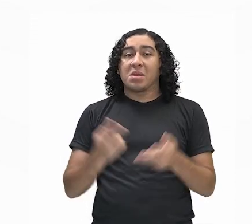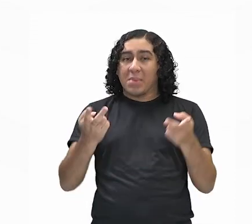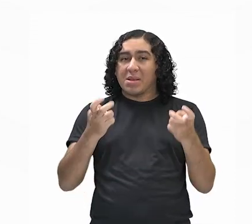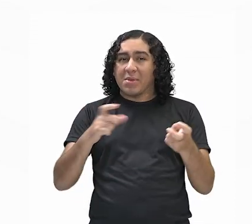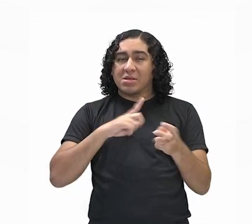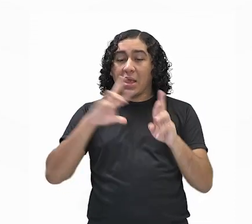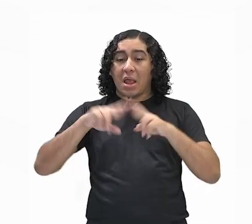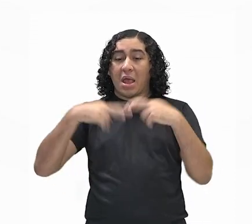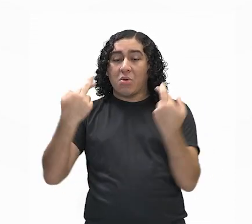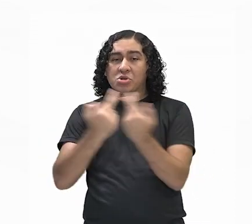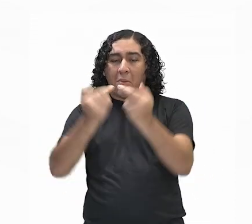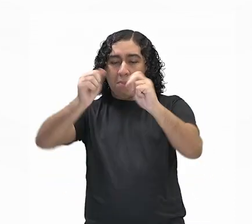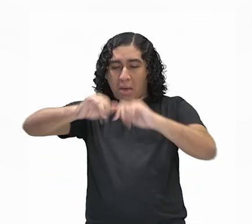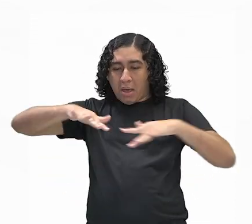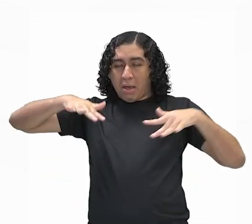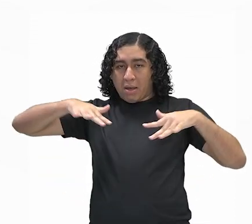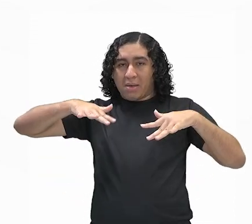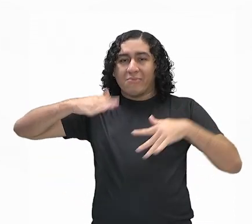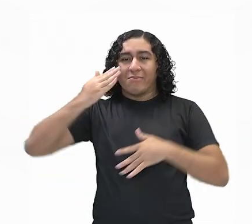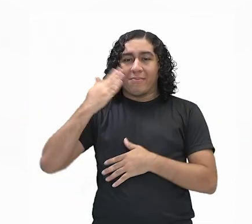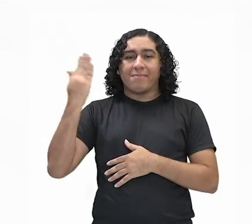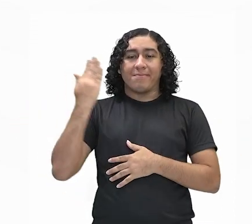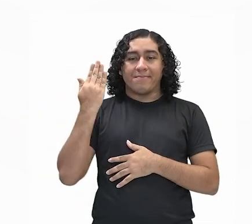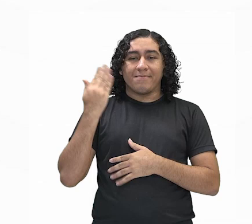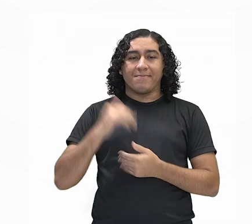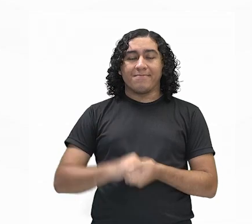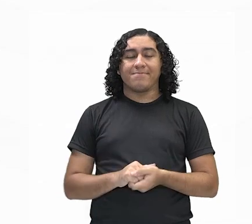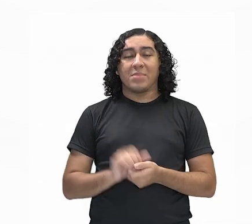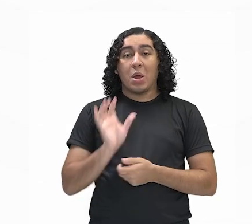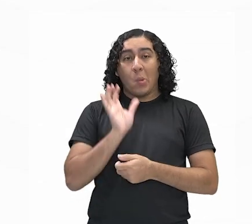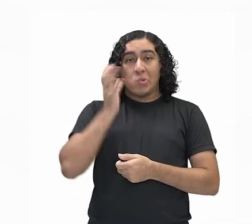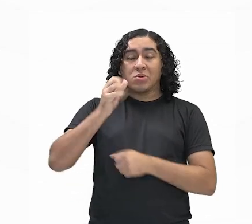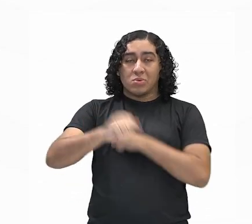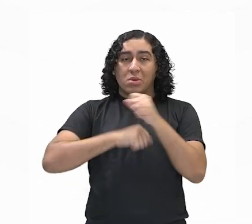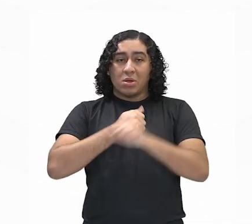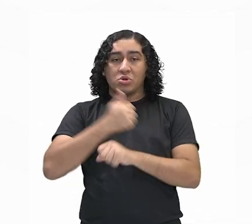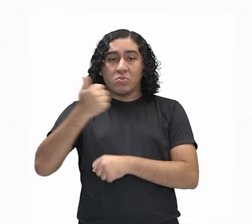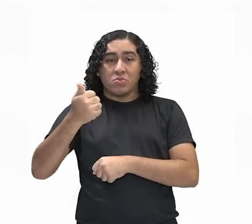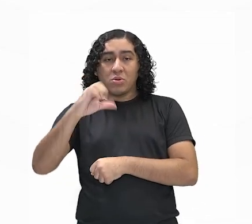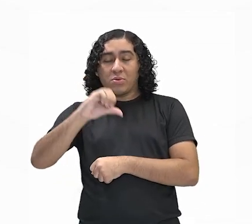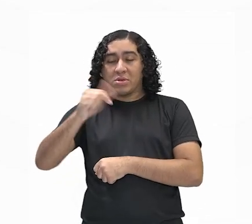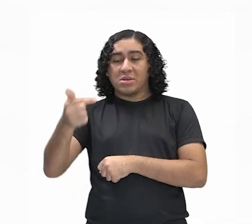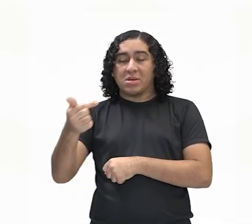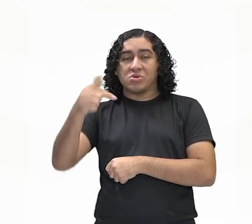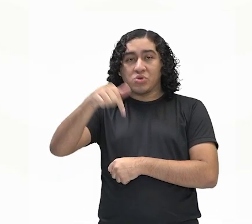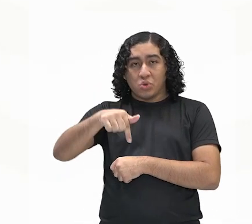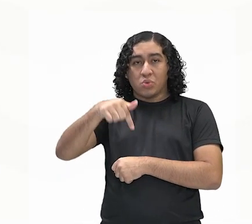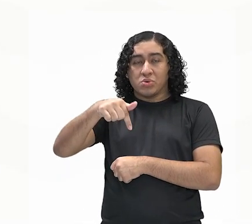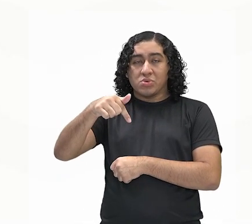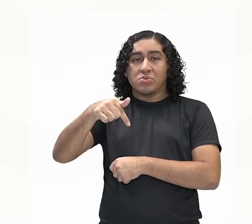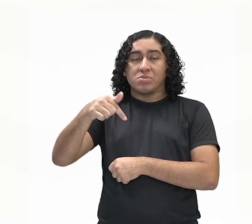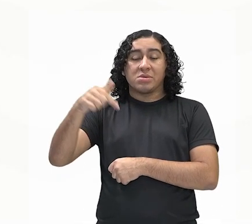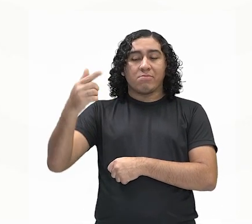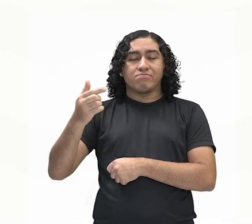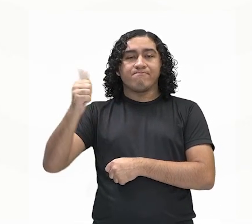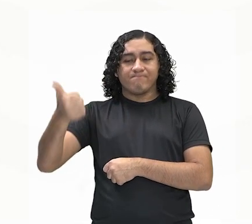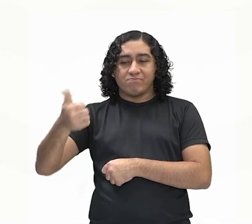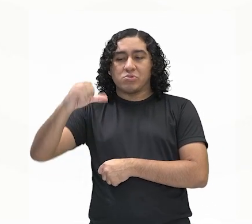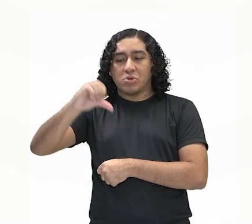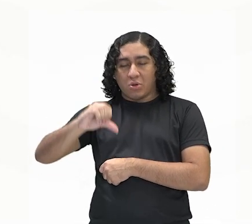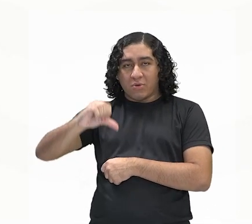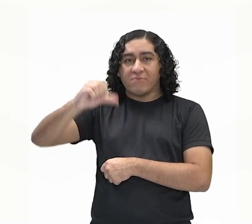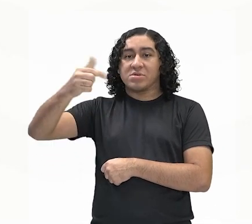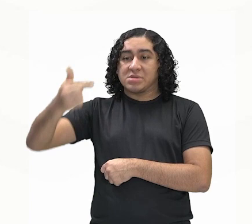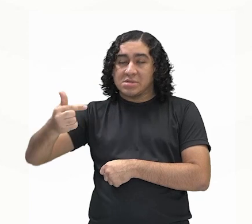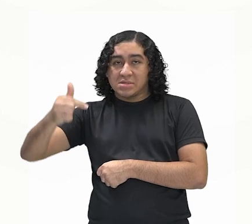de Estocolmo, que ocorreu no ano de 1972, como o próprio nome já sugere, né? Ela aconteceu na cidade